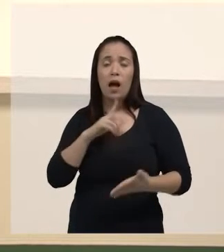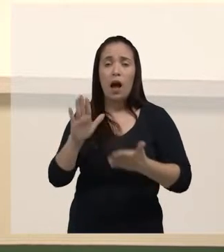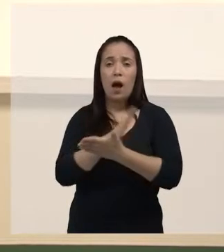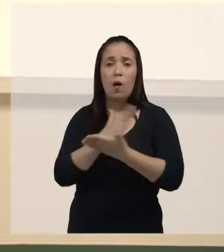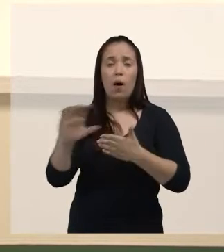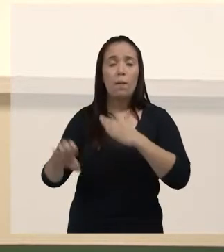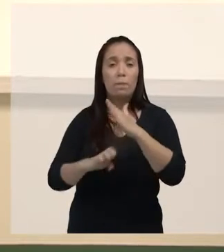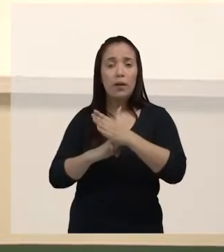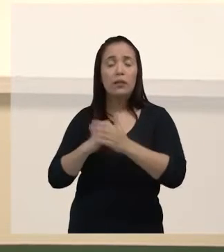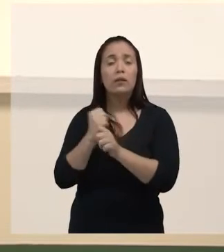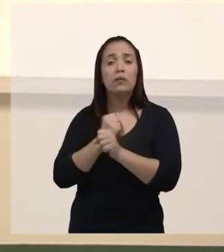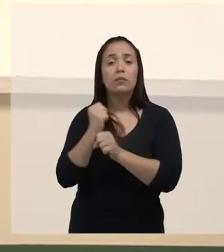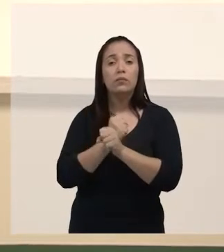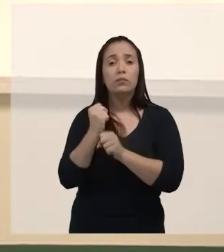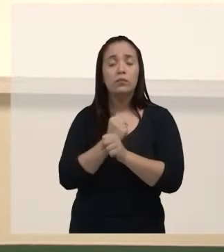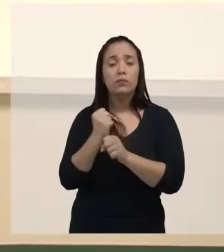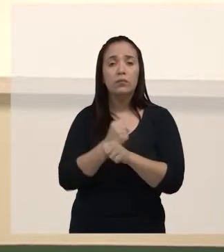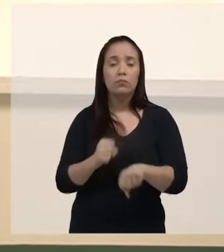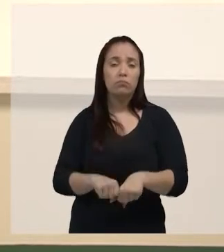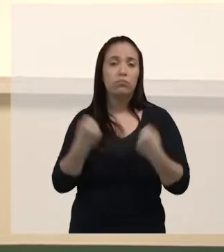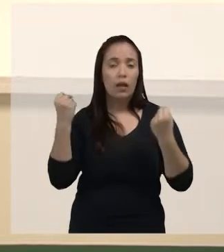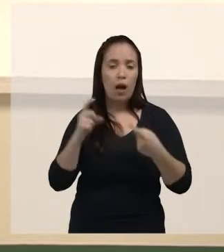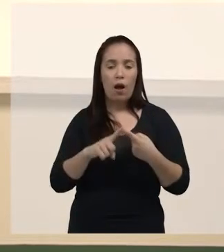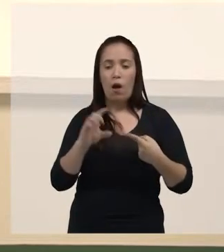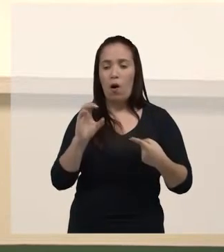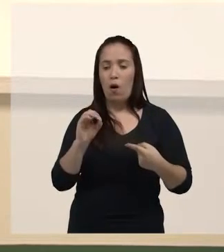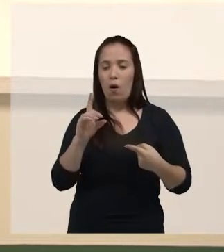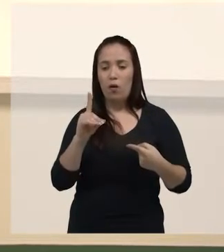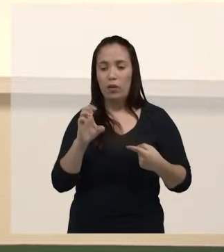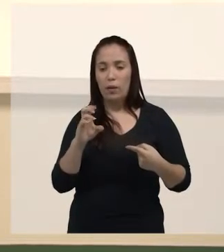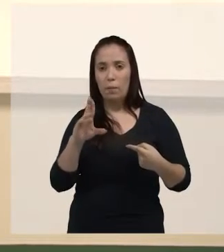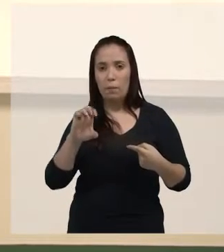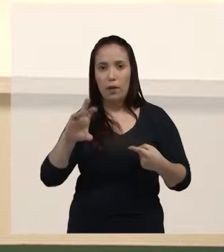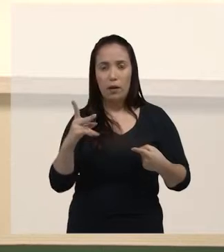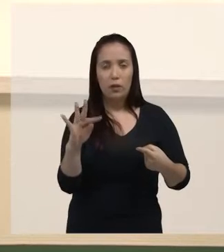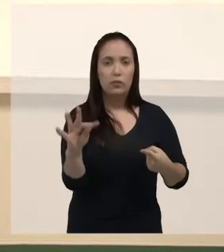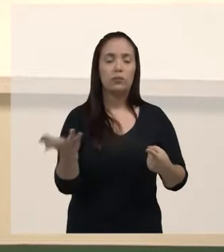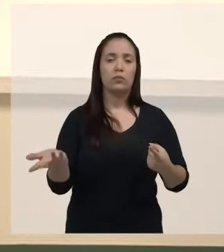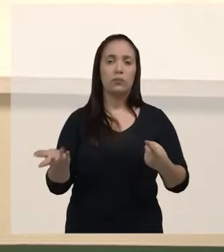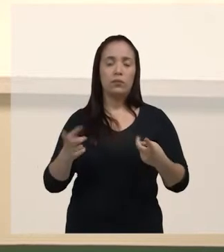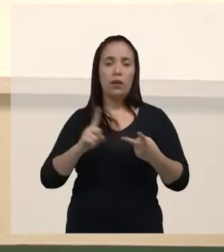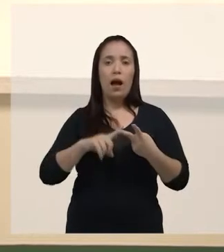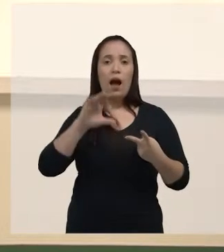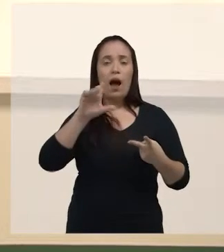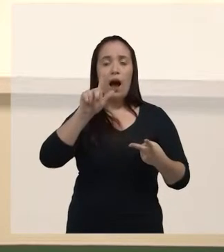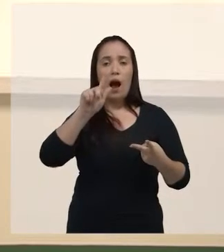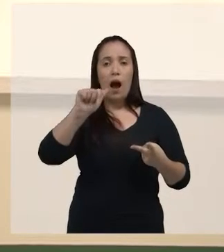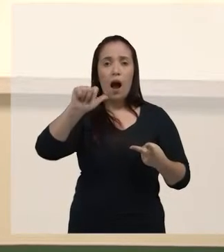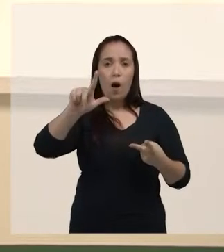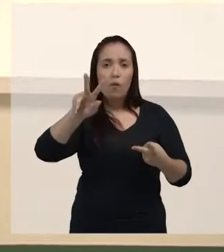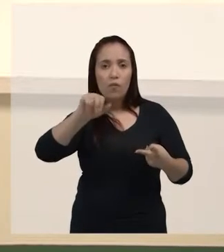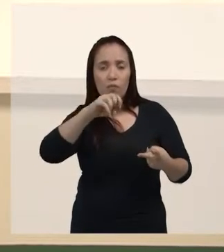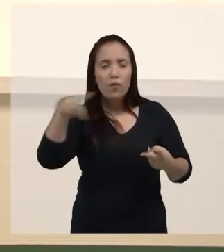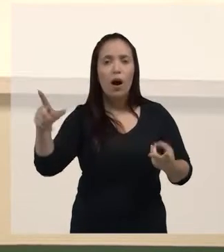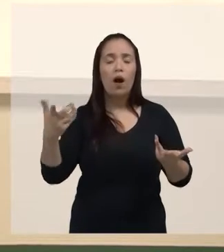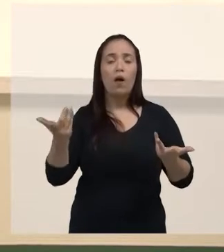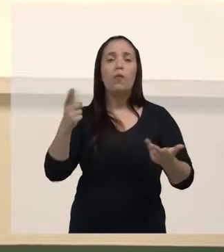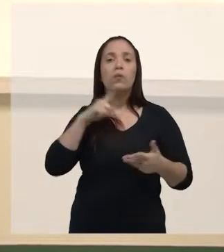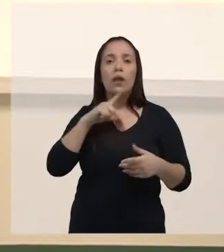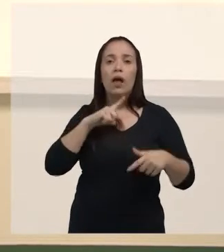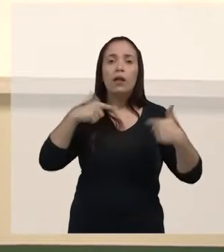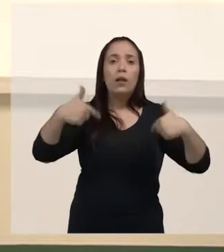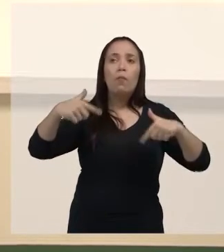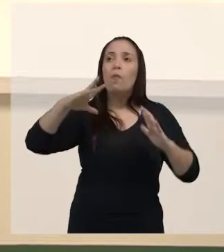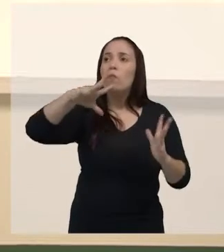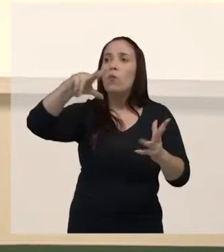muitos anos e eram essas empreiteiras. O Debrecht, o TC. Eram essas empreiteiras que estão aí. Trabalhavam no Oriente